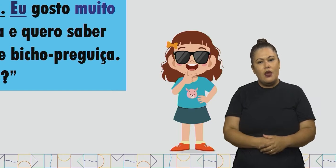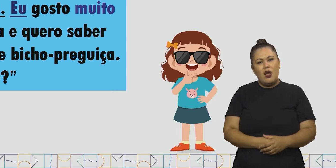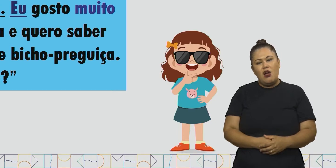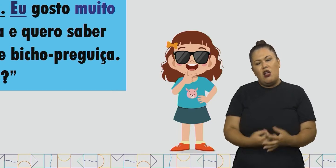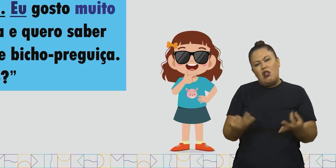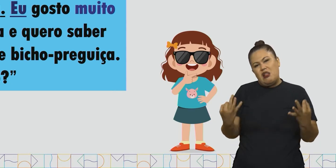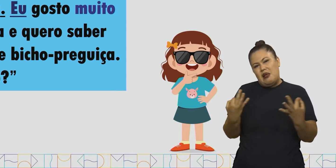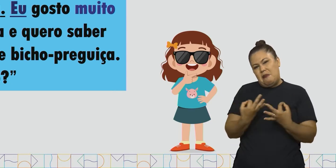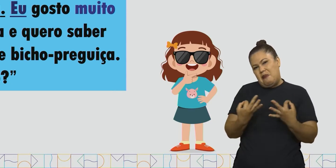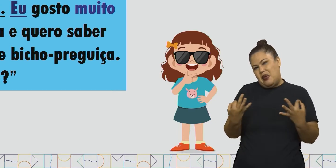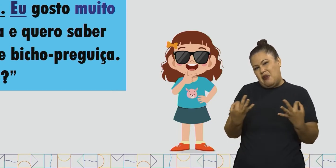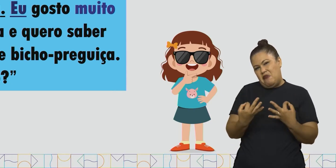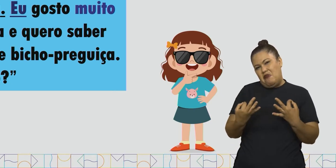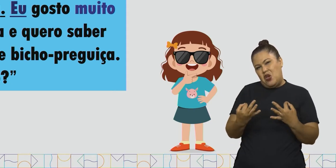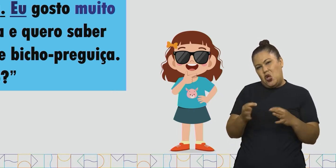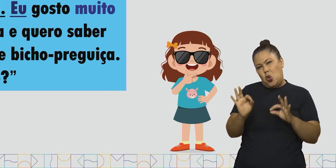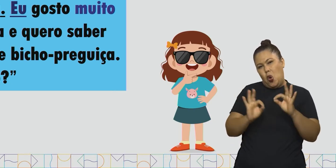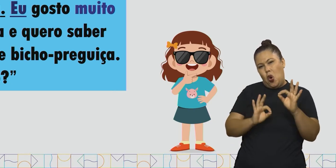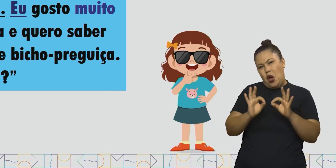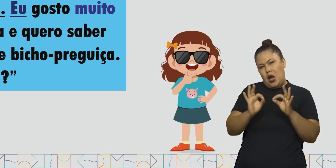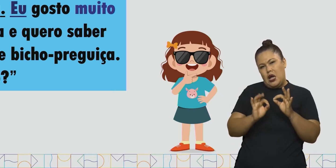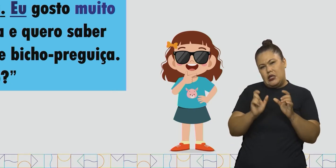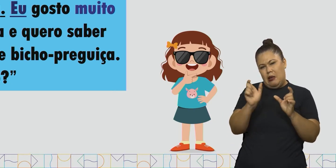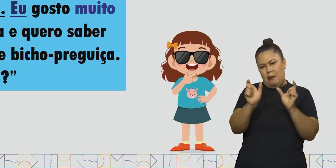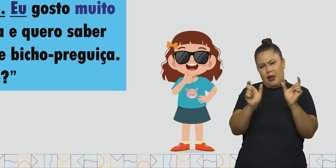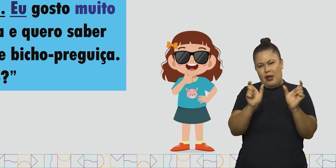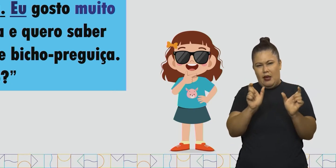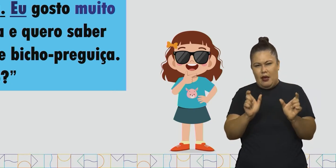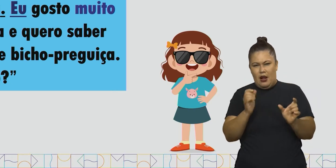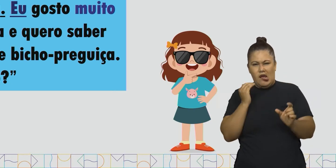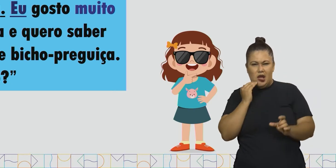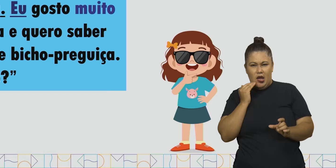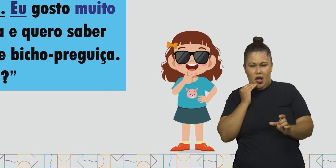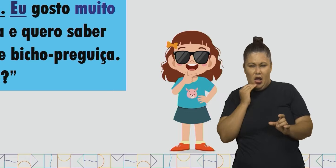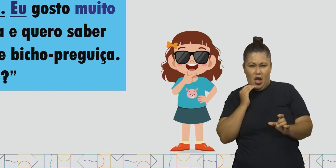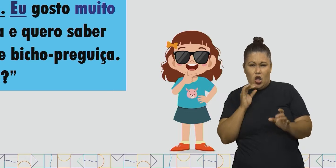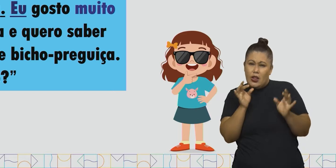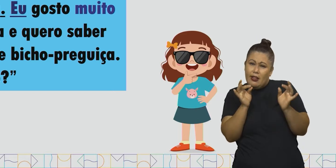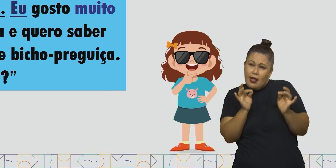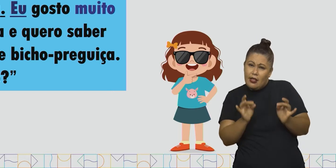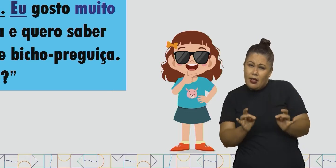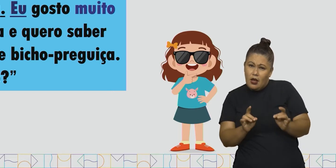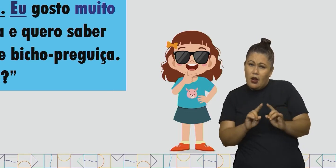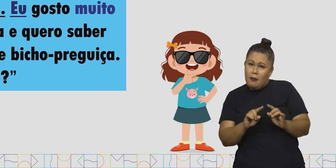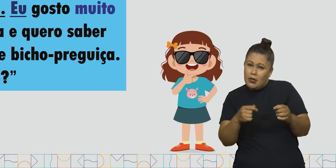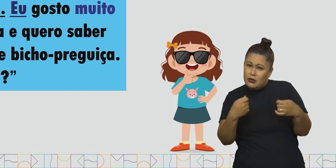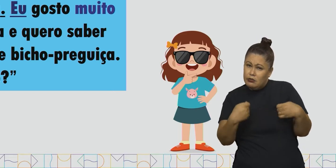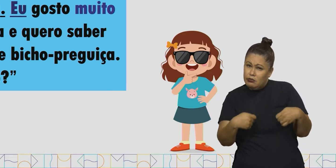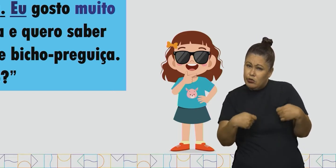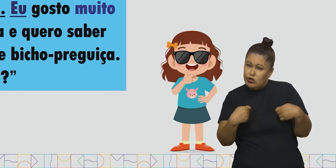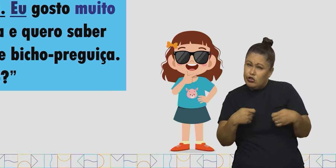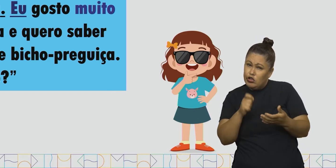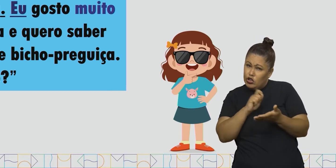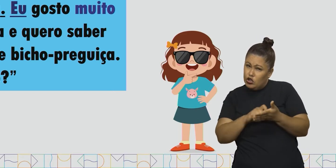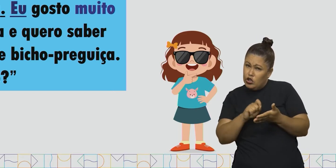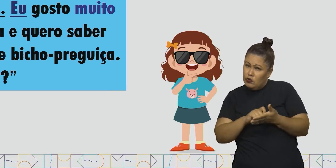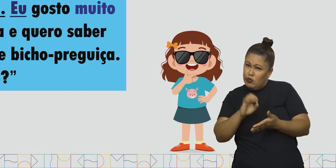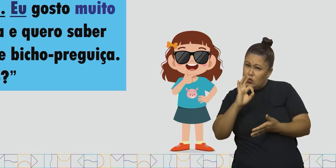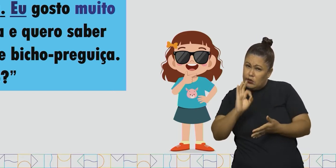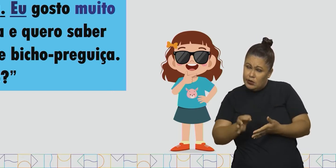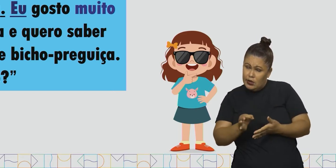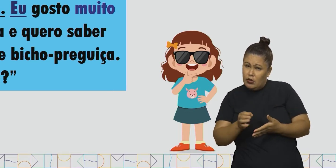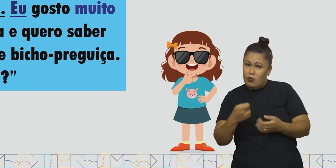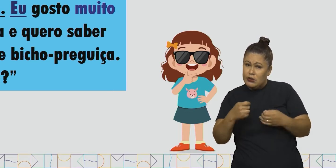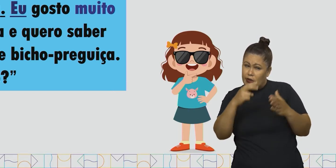melhor agora. Talvez você ache que foram apenas detalhes, mas são coisas que você precisa